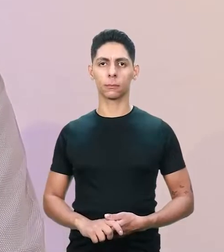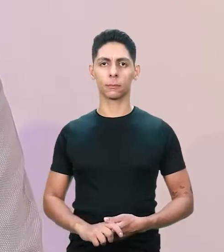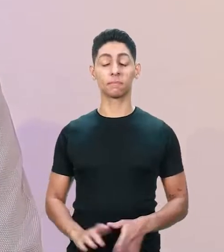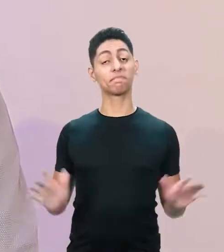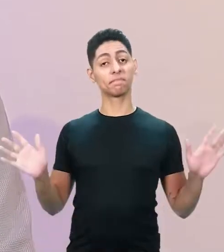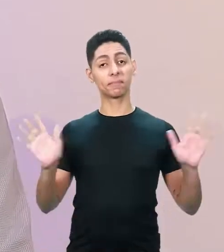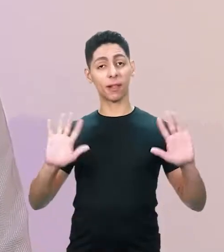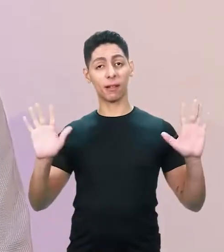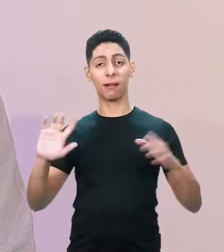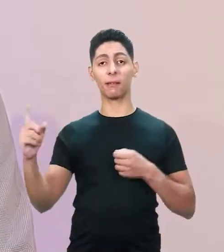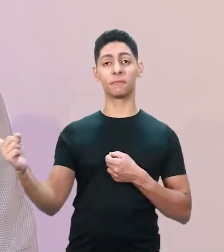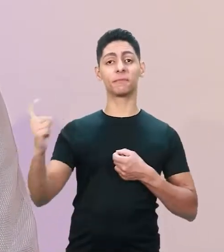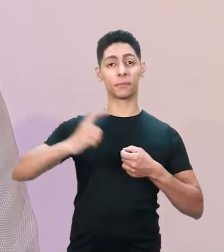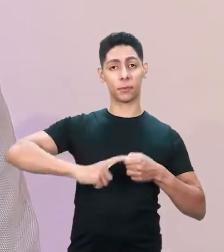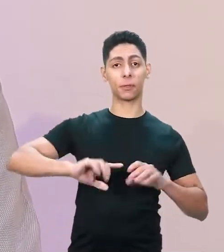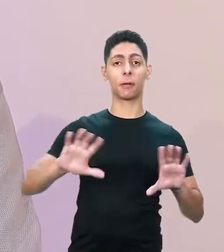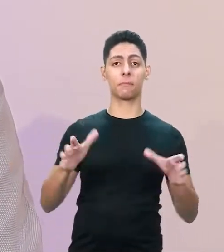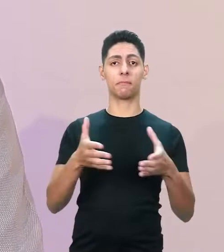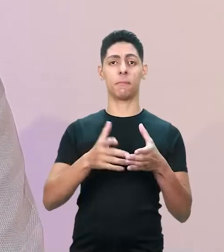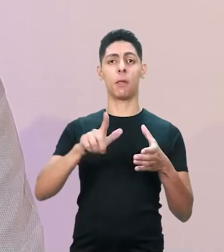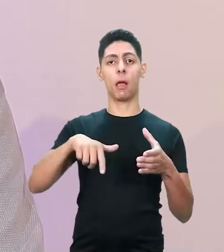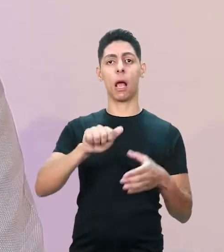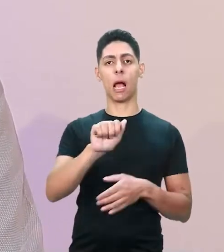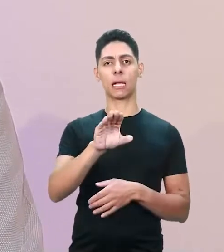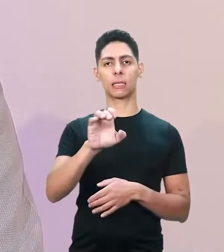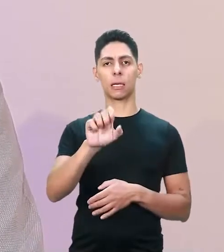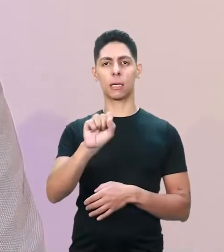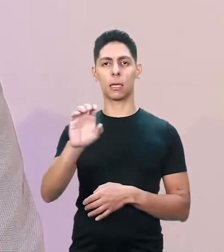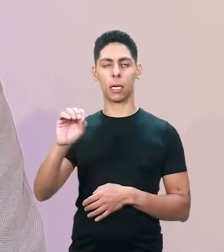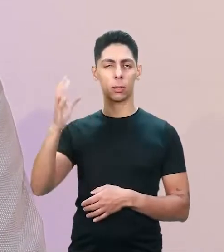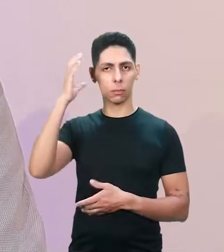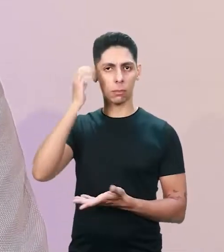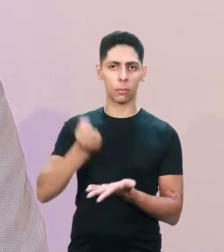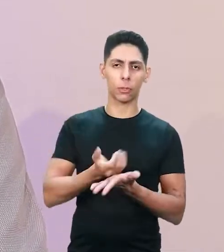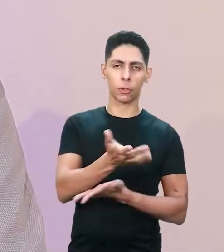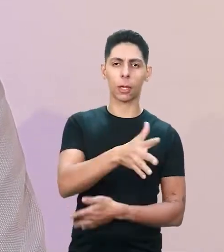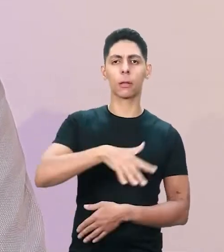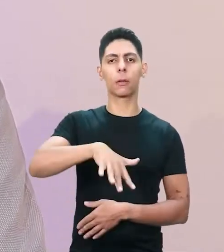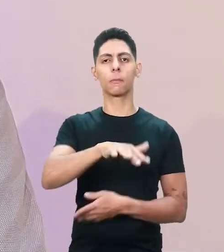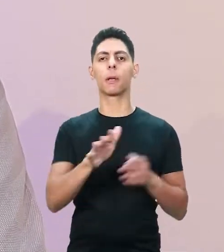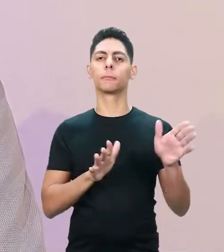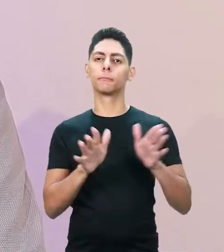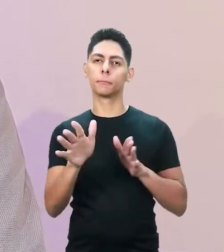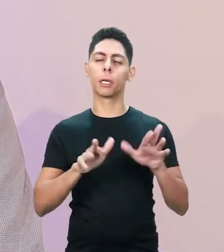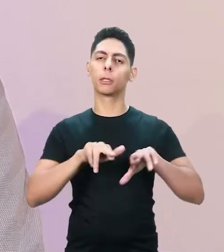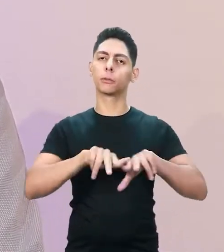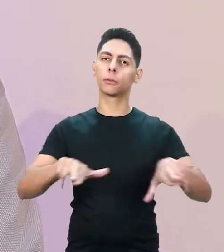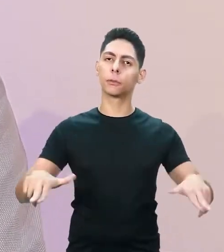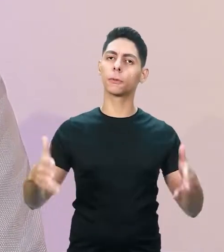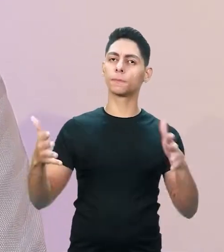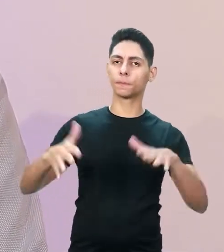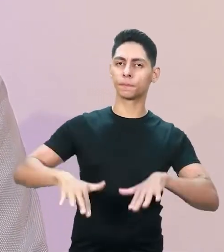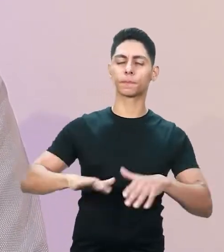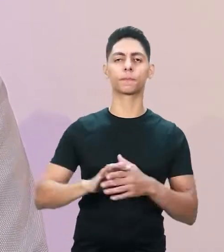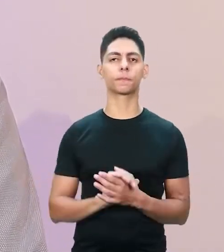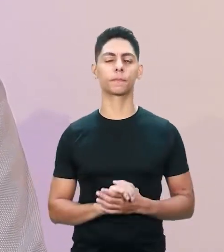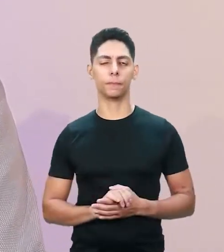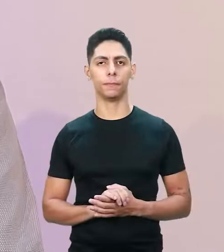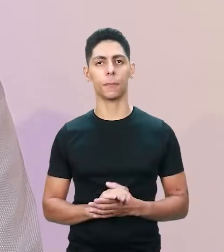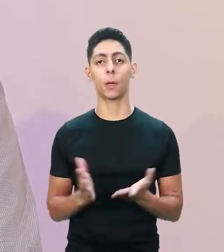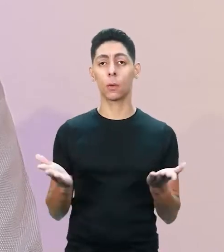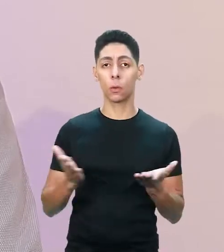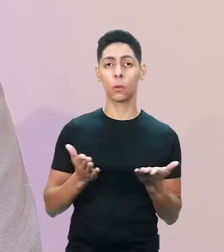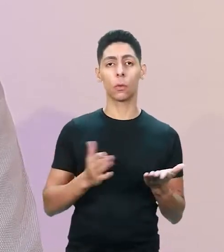Olá, voltamos com Acessos Podcast, o espaço de acessibilidade, diversidade e inclusão. Hoje com